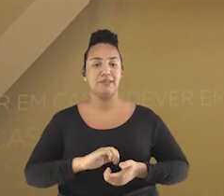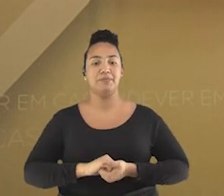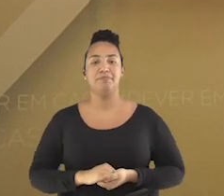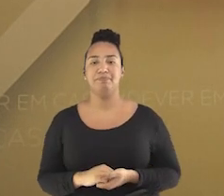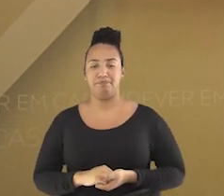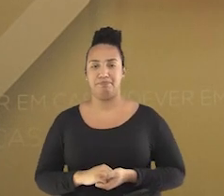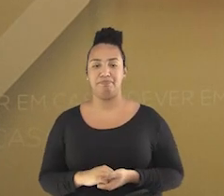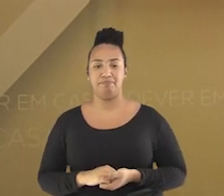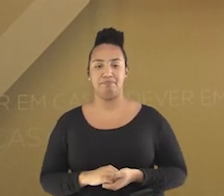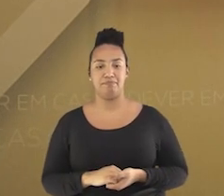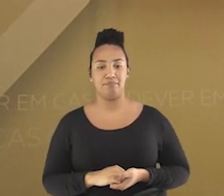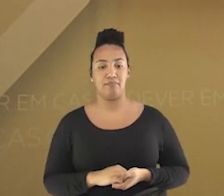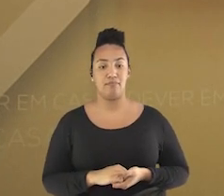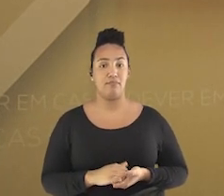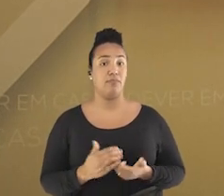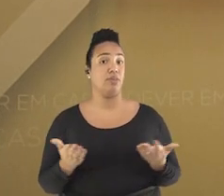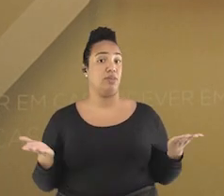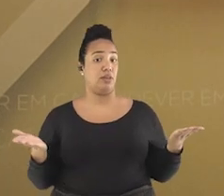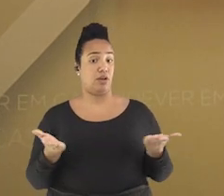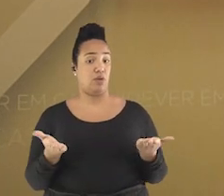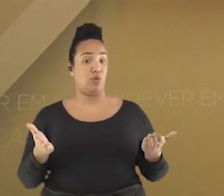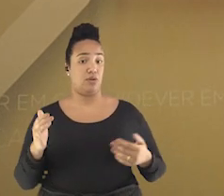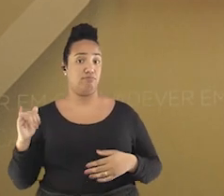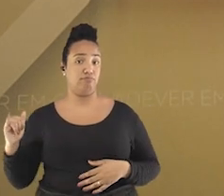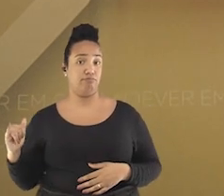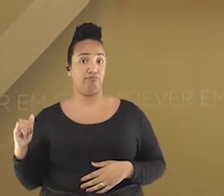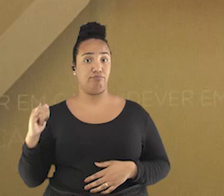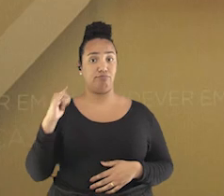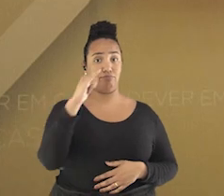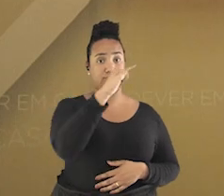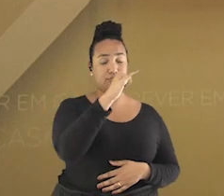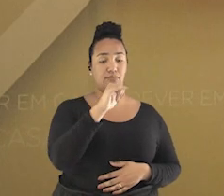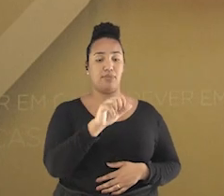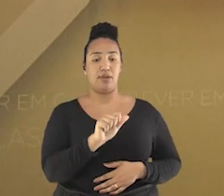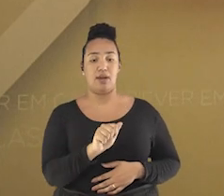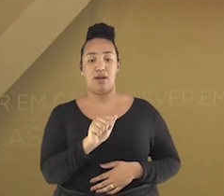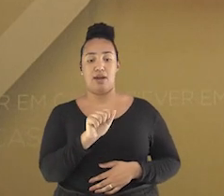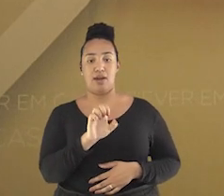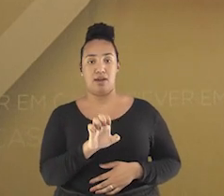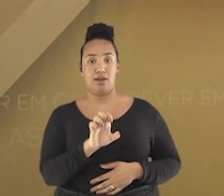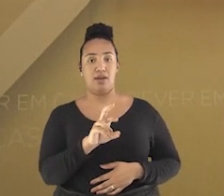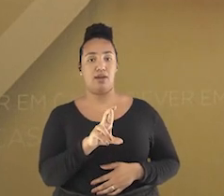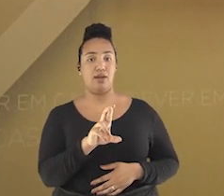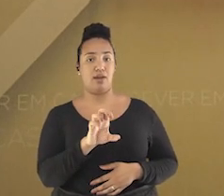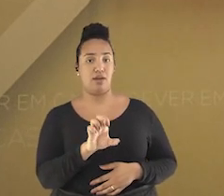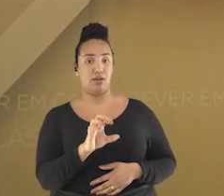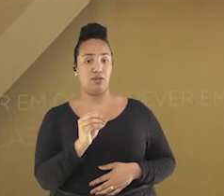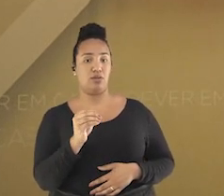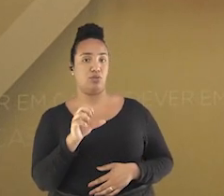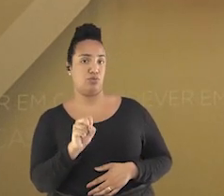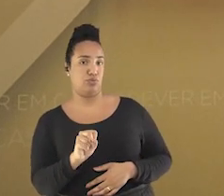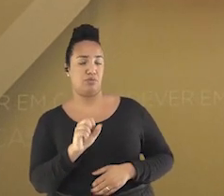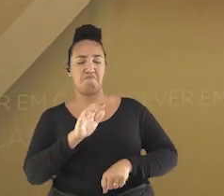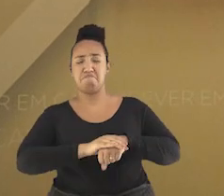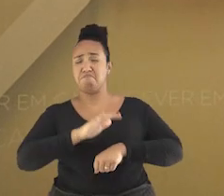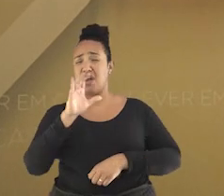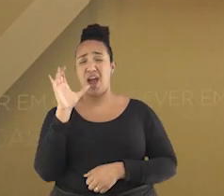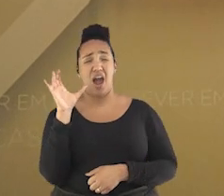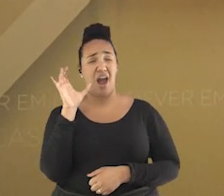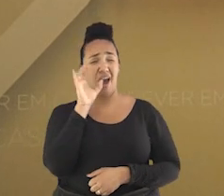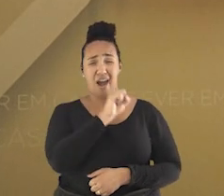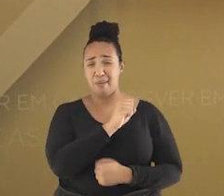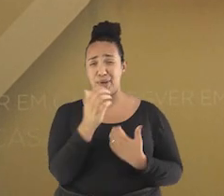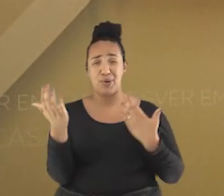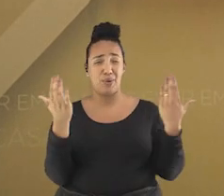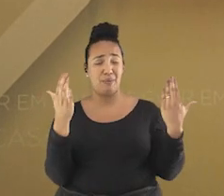subterrâneos. Já os sistemas aéreos são considerados os mais rápidos de todos os outros meios